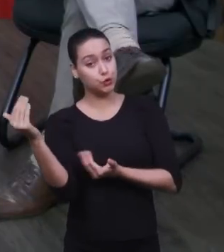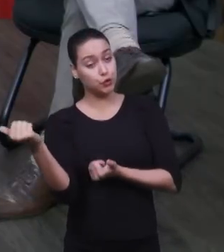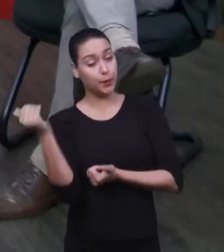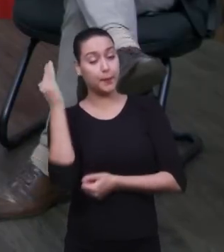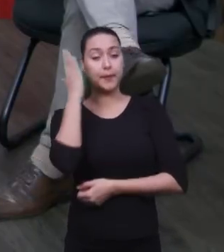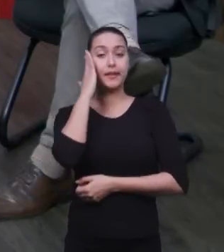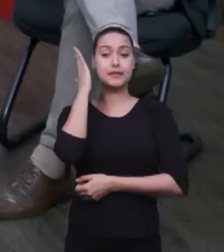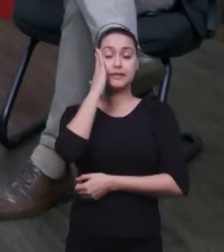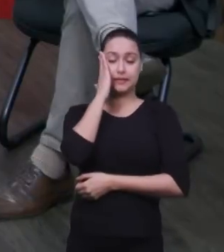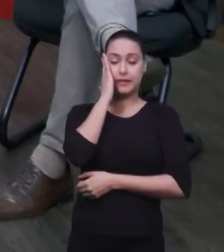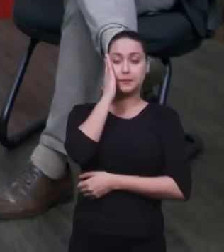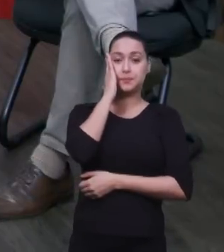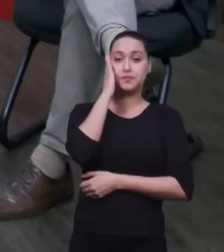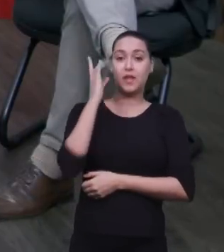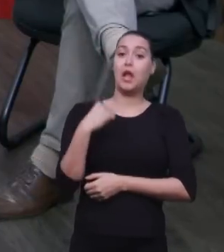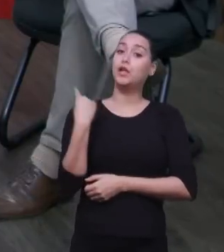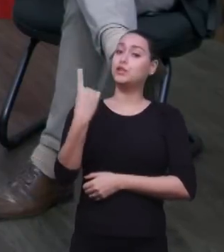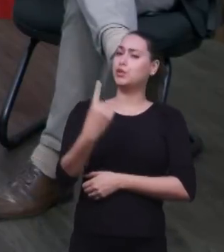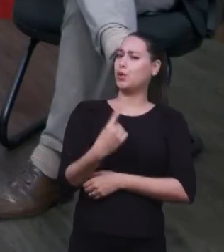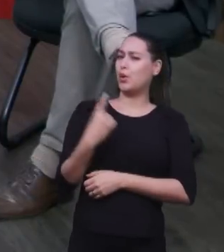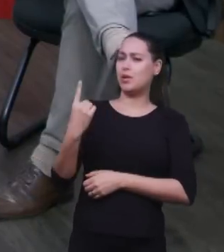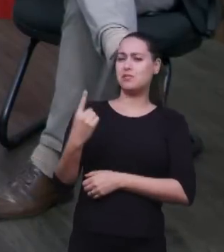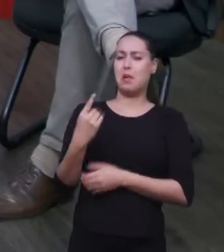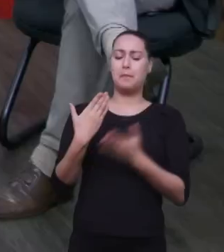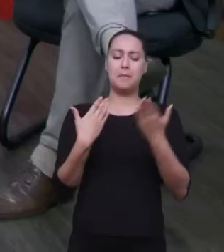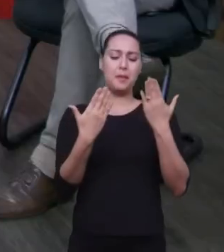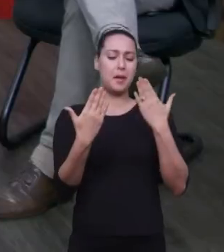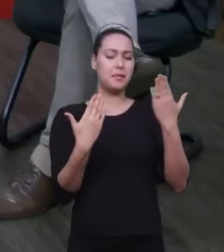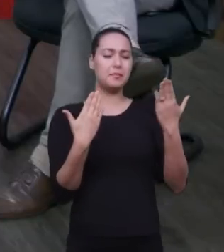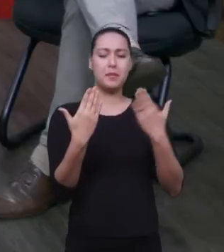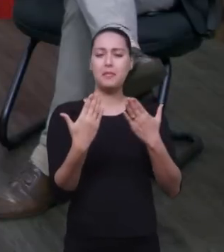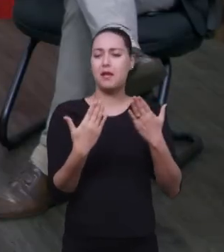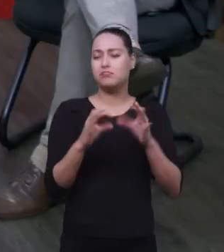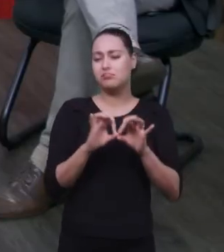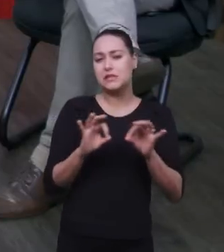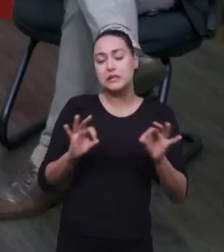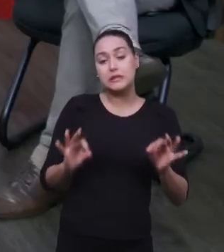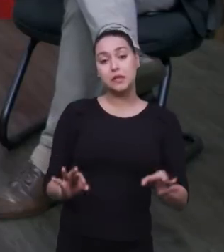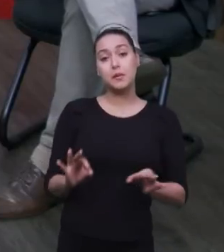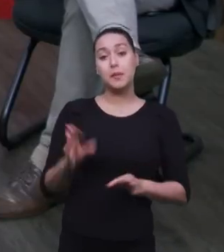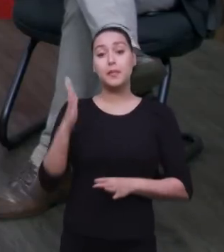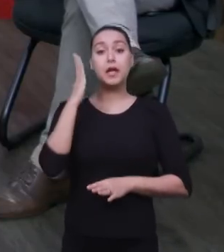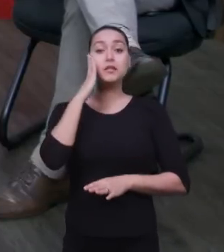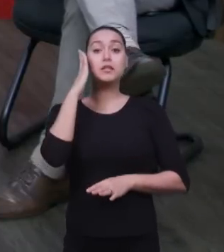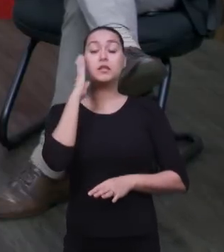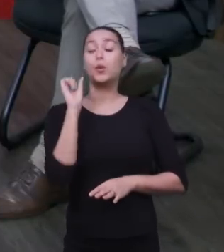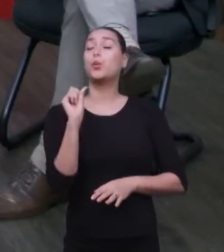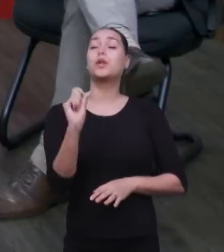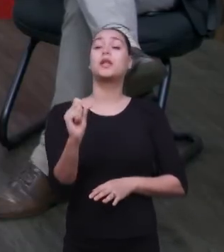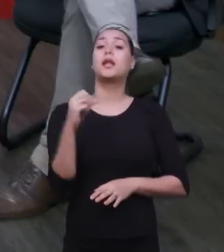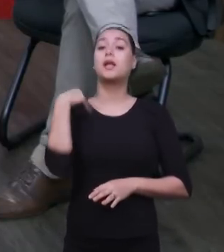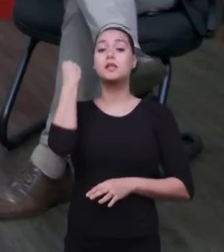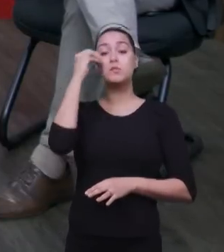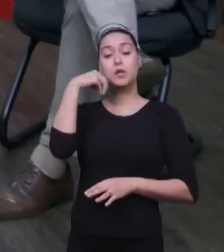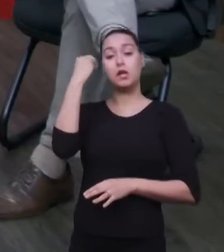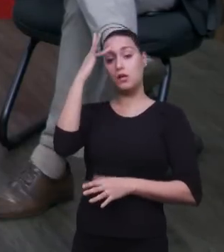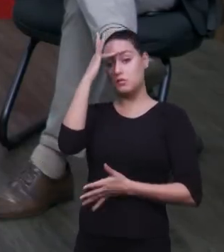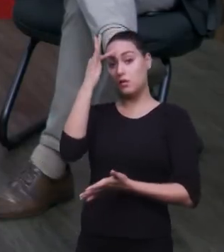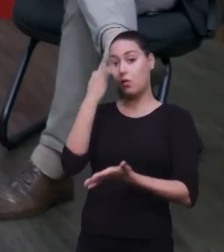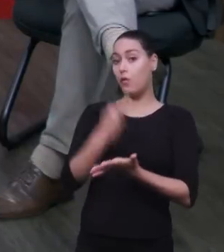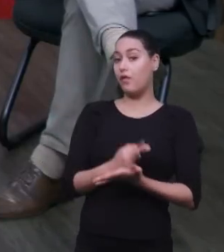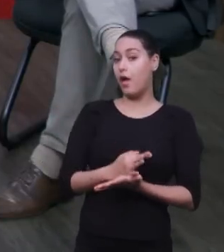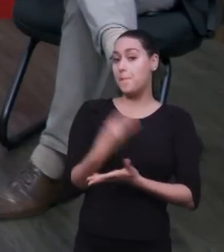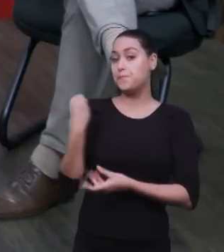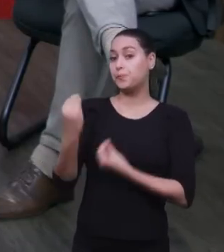vai aqui fazer a coisa de maneira bem descontraída mesmo, né? Para você entender o que é de fato ter uma experiência com